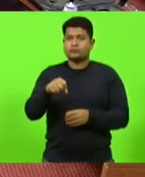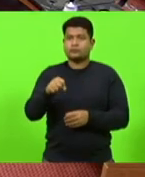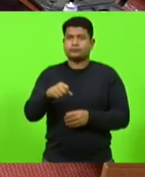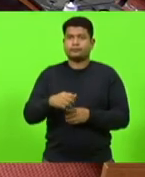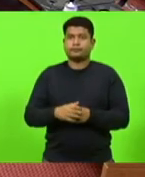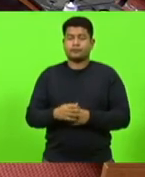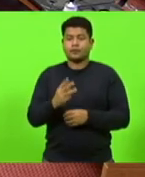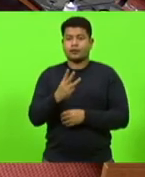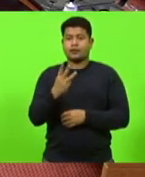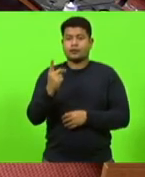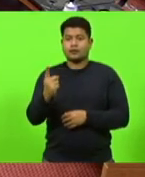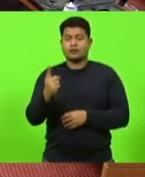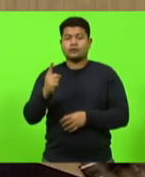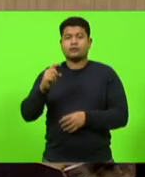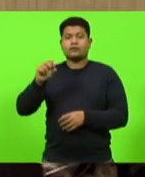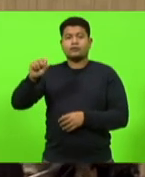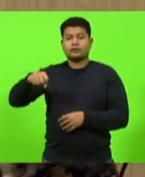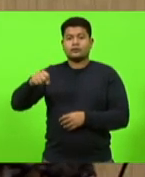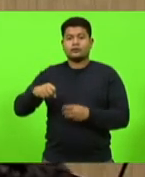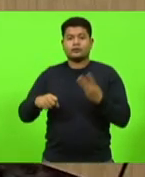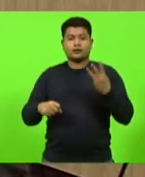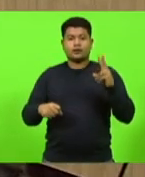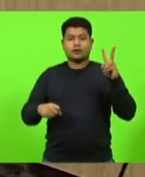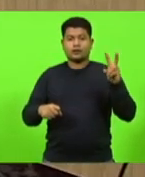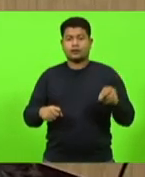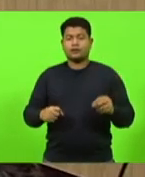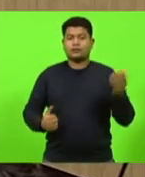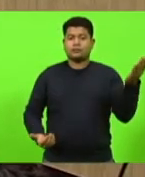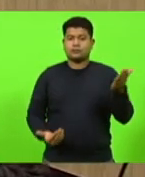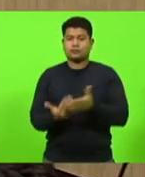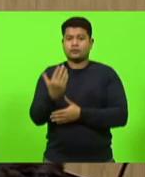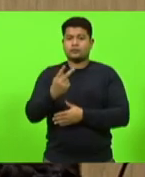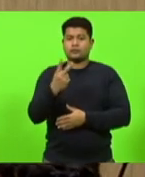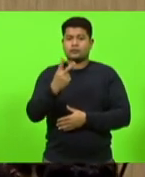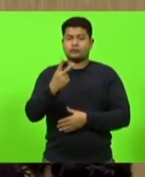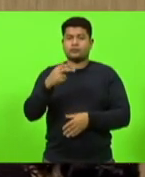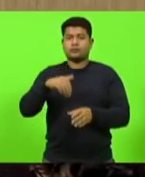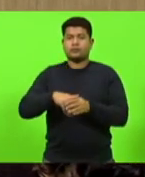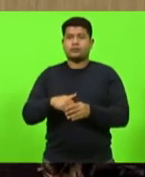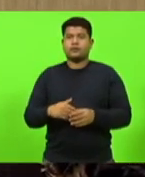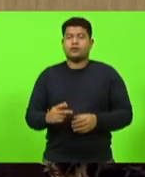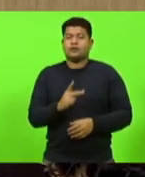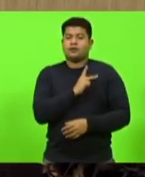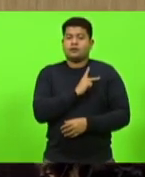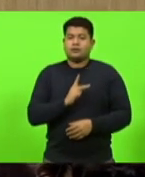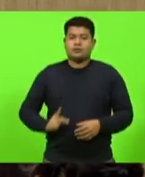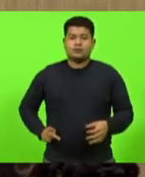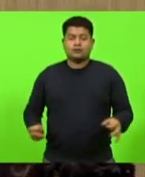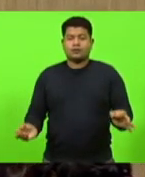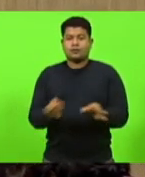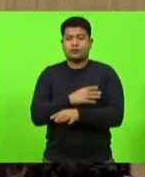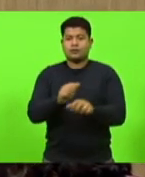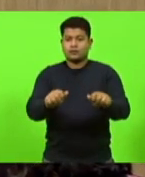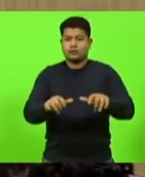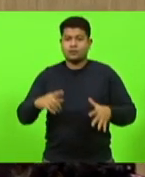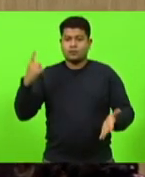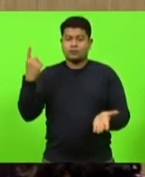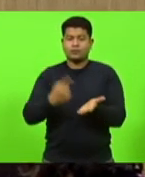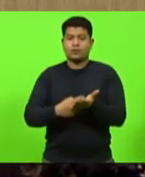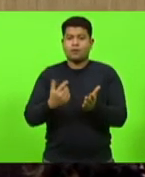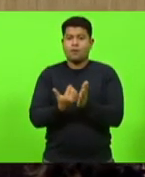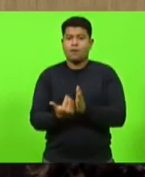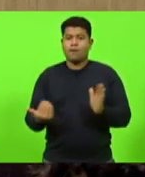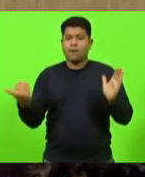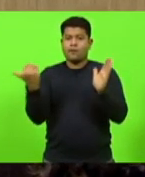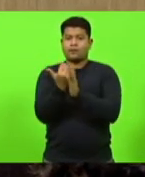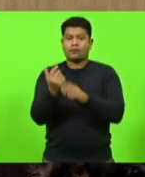31 votos sim, 3 votos não. Aprovado em segundo turno. Esta presidência encerra a presente sessão e convoca outra extraordinária para